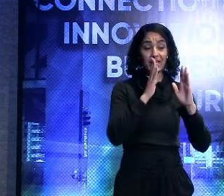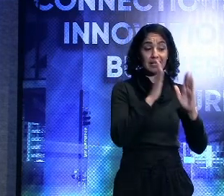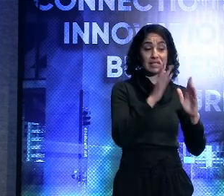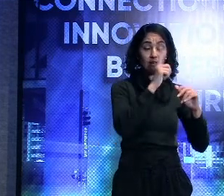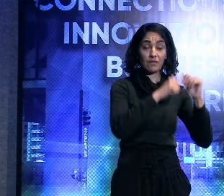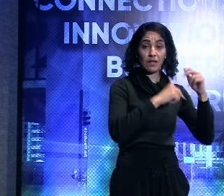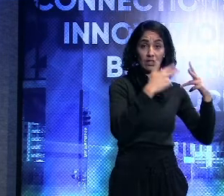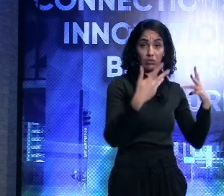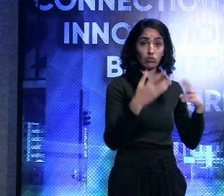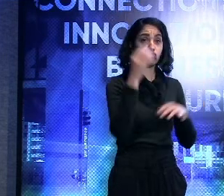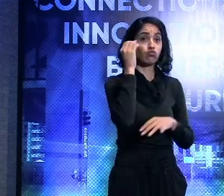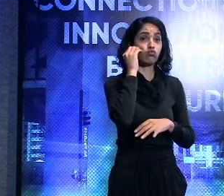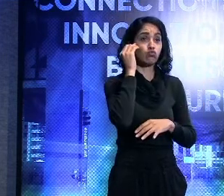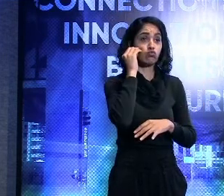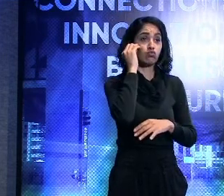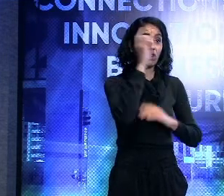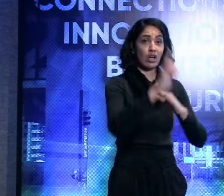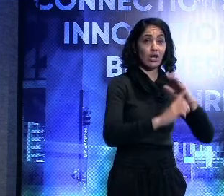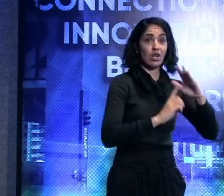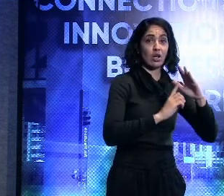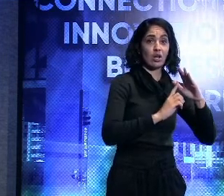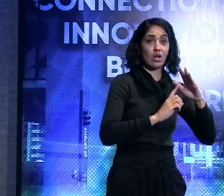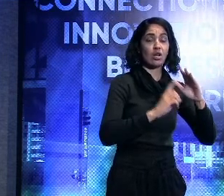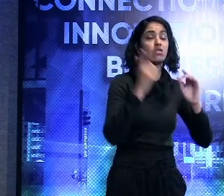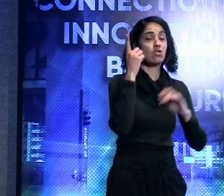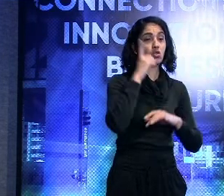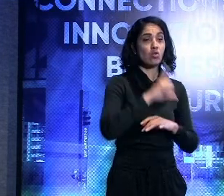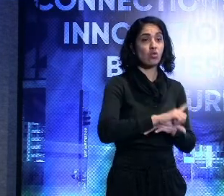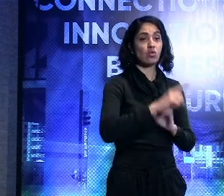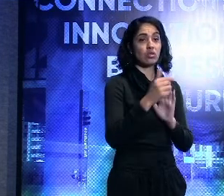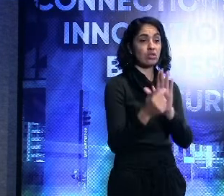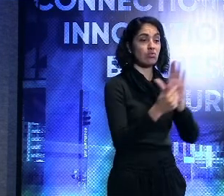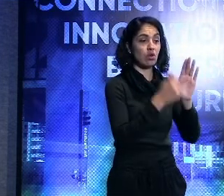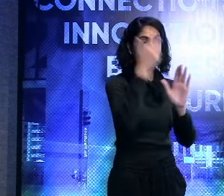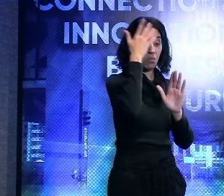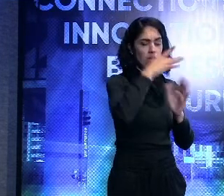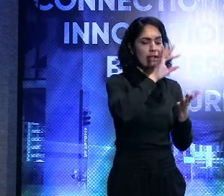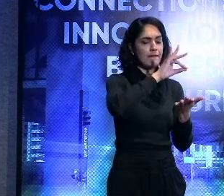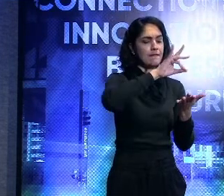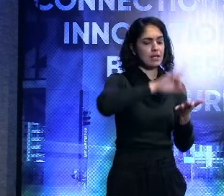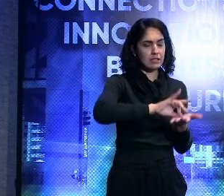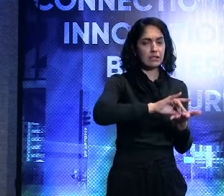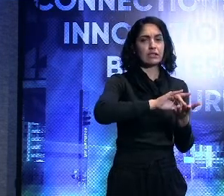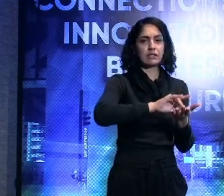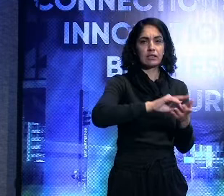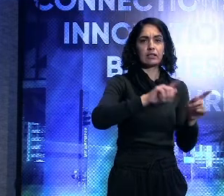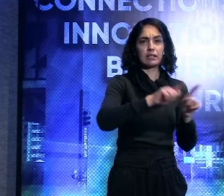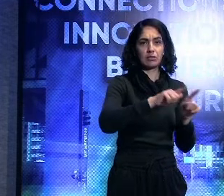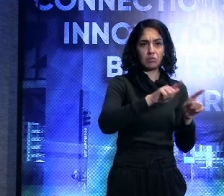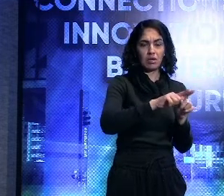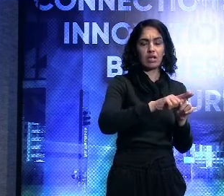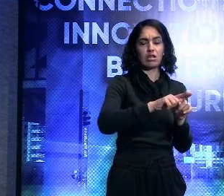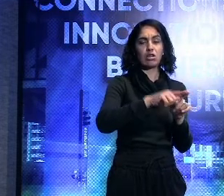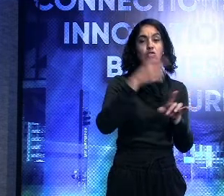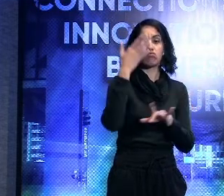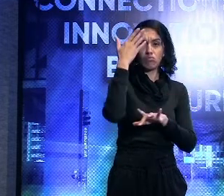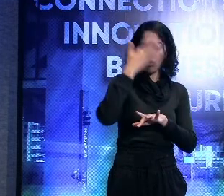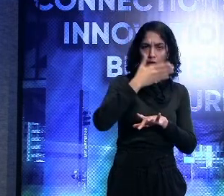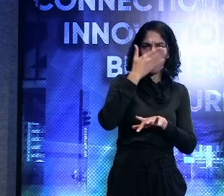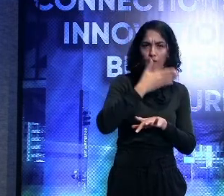com esses consumidores e conseguir ter fortes evidências de que isso é real, ter um business case validado, conseguir